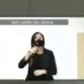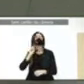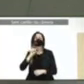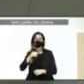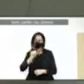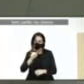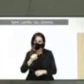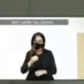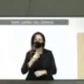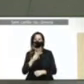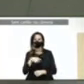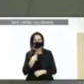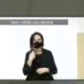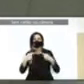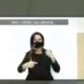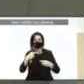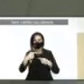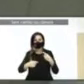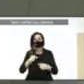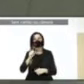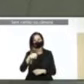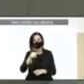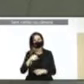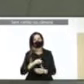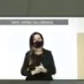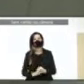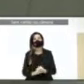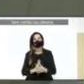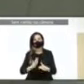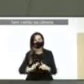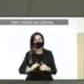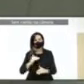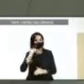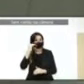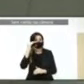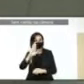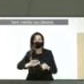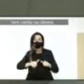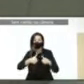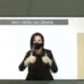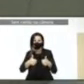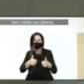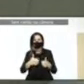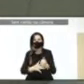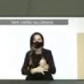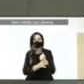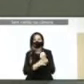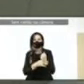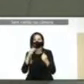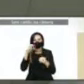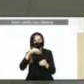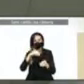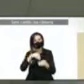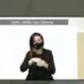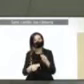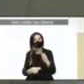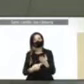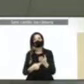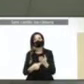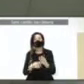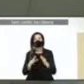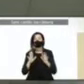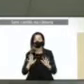na segurança pública de Timon, certo? Então, eu acho que a gente tem que saber o que dizer antes de estar falando e querer